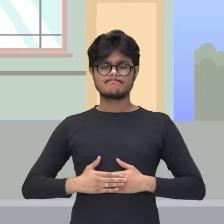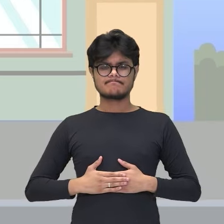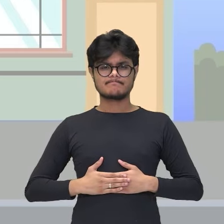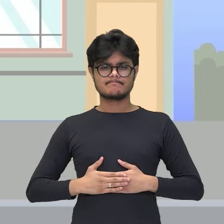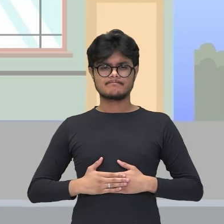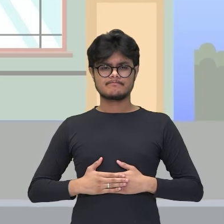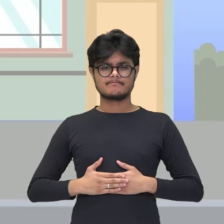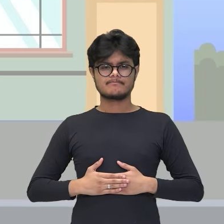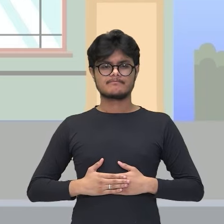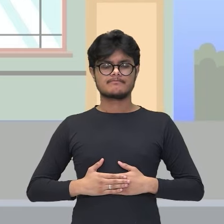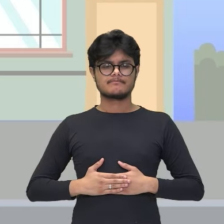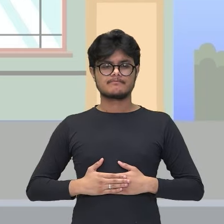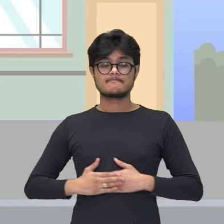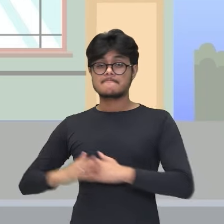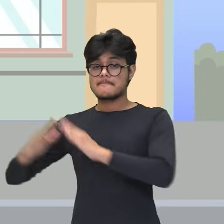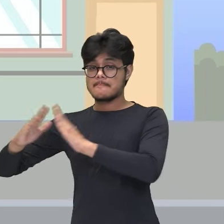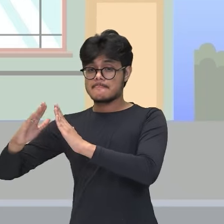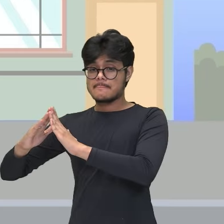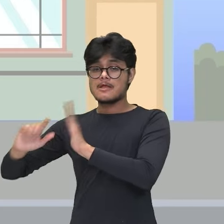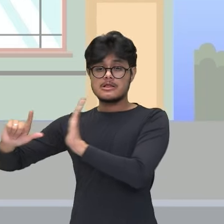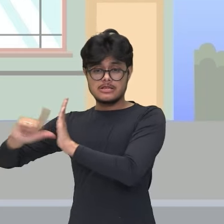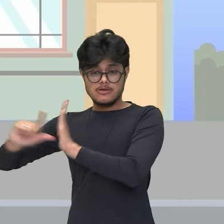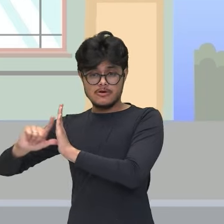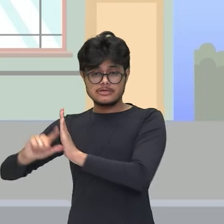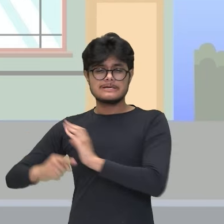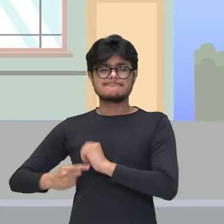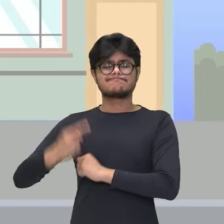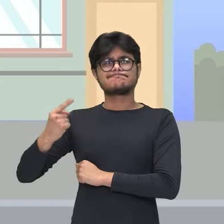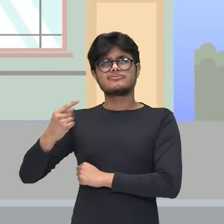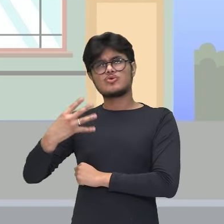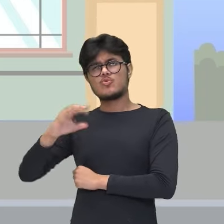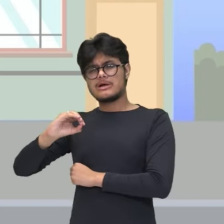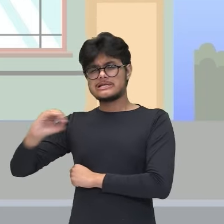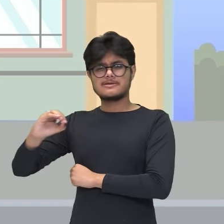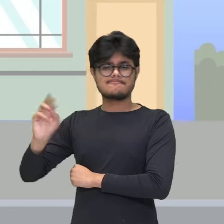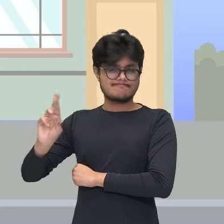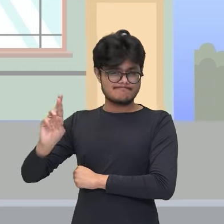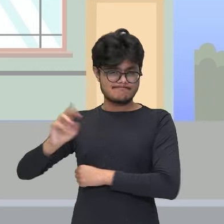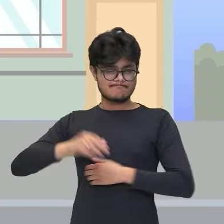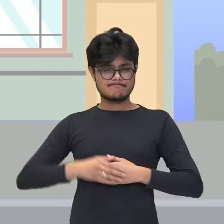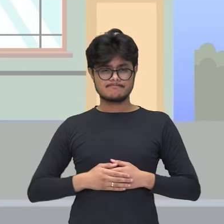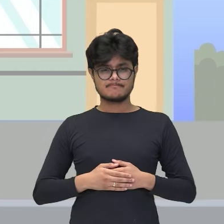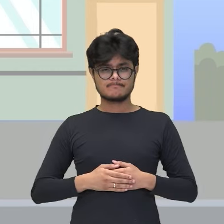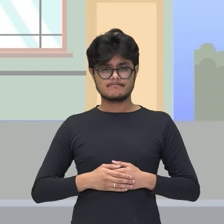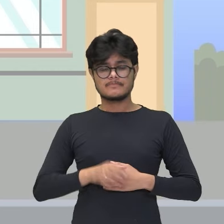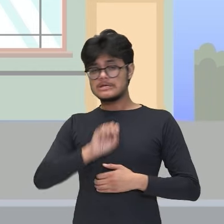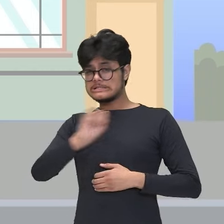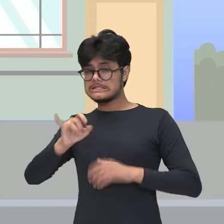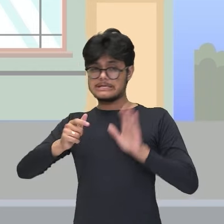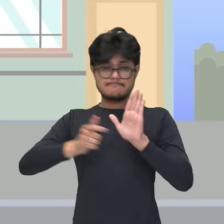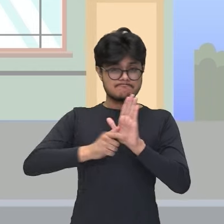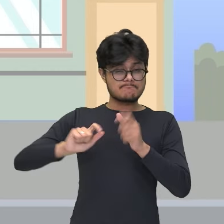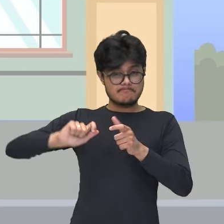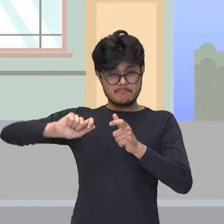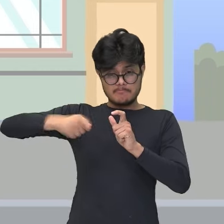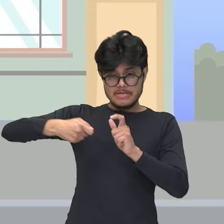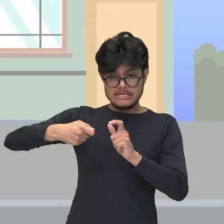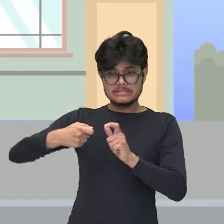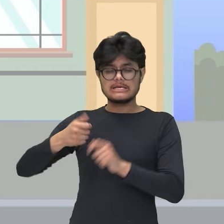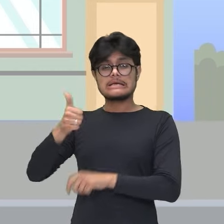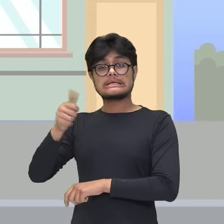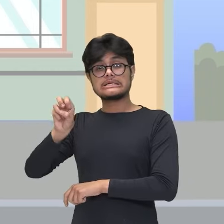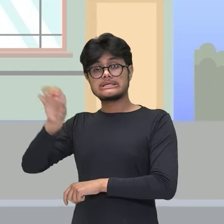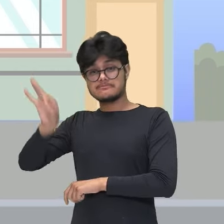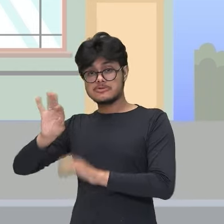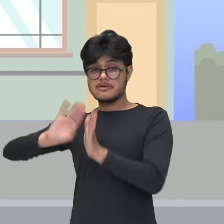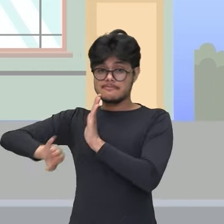obtidas. Na livraria A, o preço é R$ 400 e se for via Pix ou à vista, terá